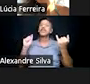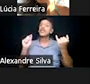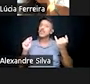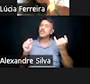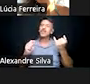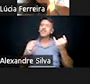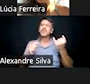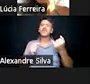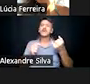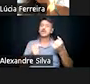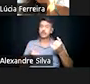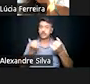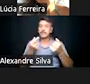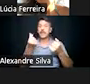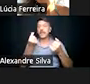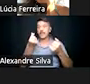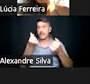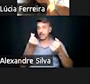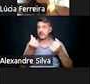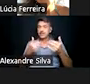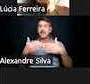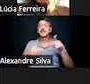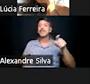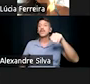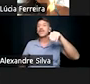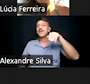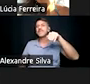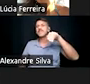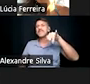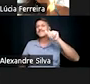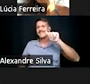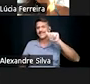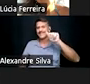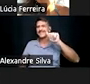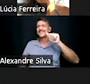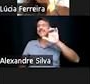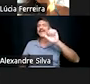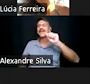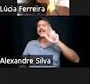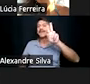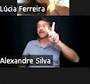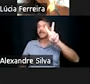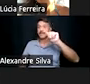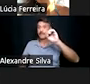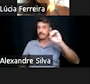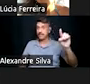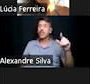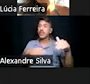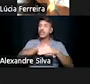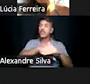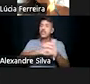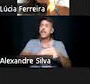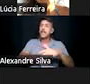com finalidades econômicas. Isso é uma mina de carvão, e as minas de carvão são resultado do acúmulo de